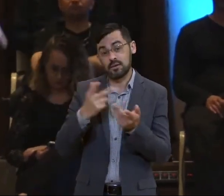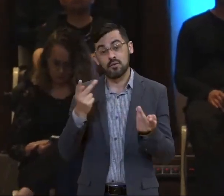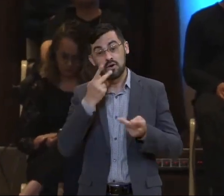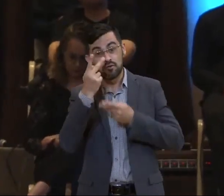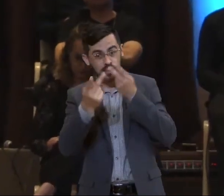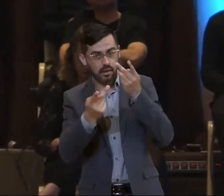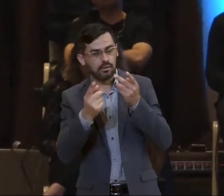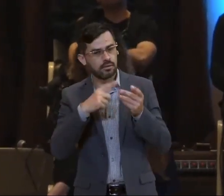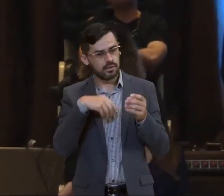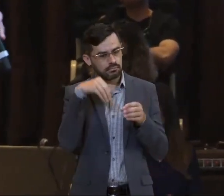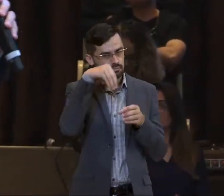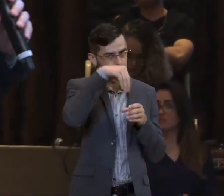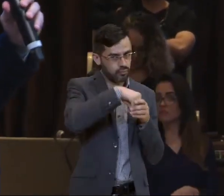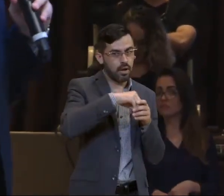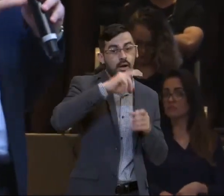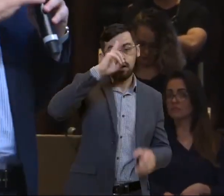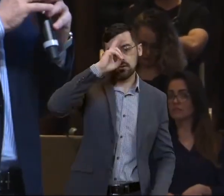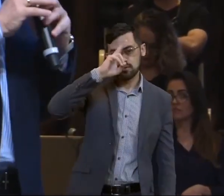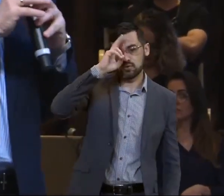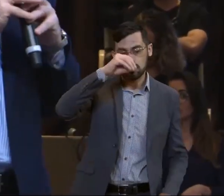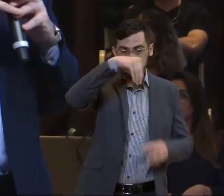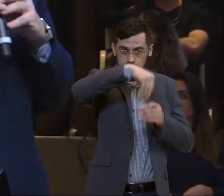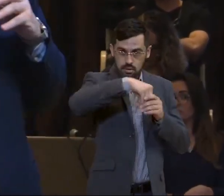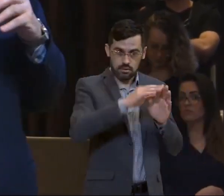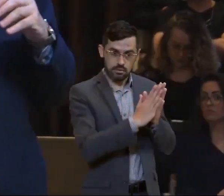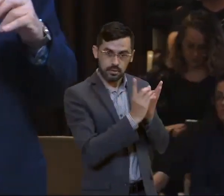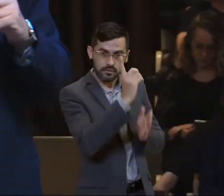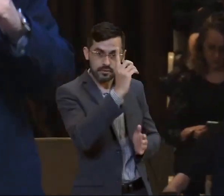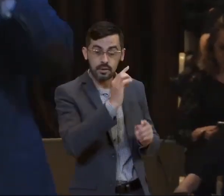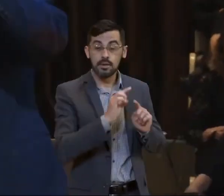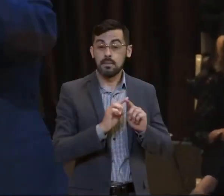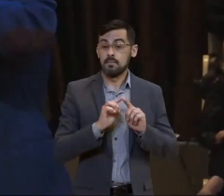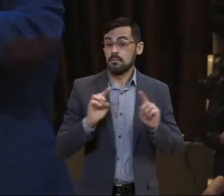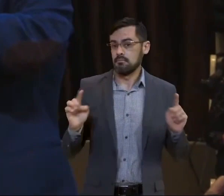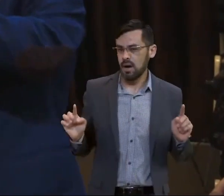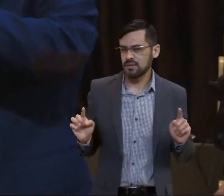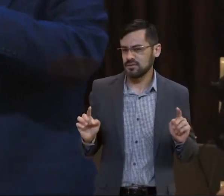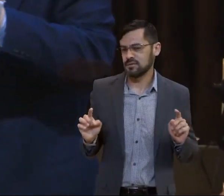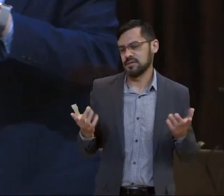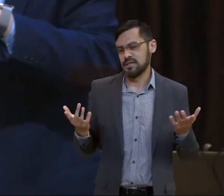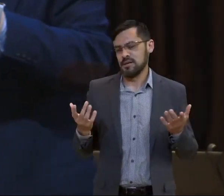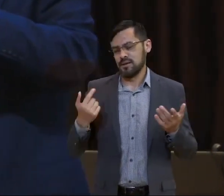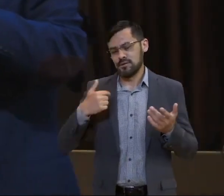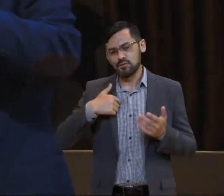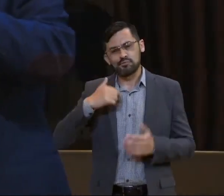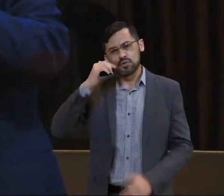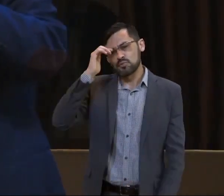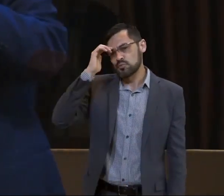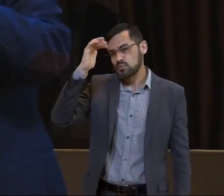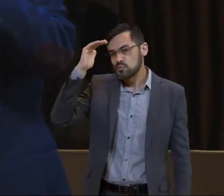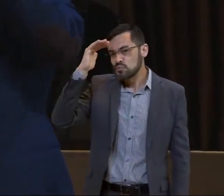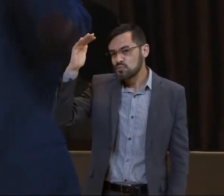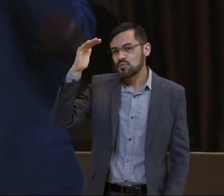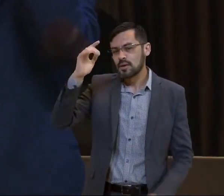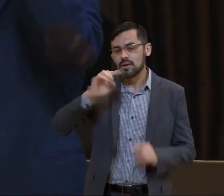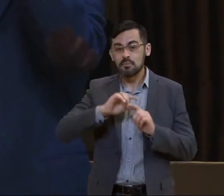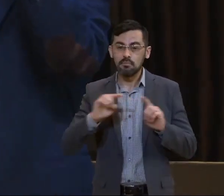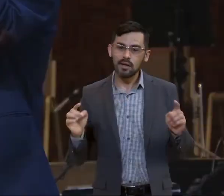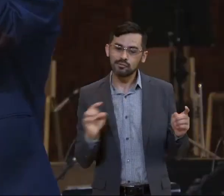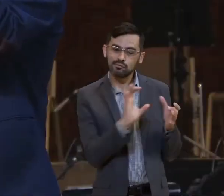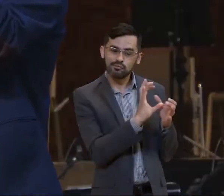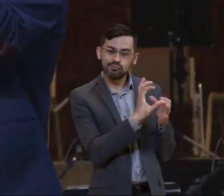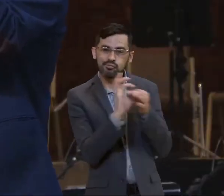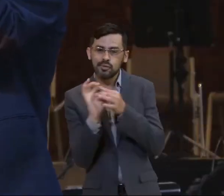falar está na Bíblia, as histórias estão na Bíblia, mas não estão exatamente no texto, mas estão naquilo que